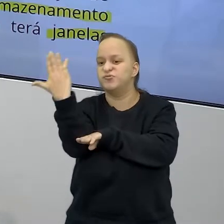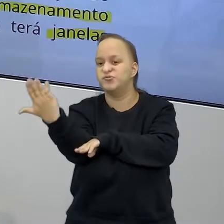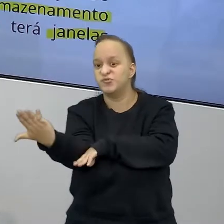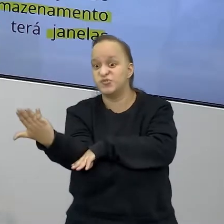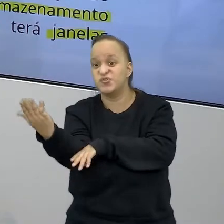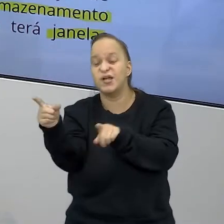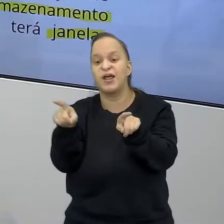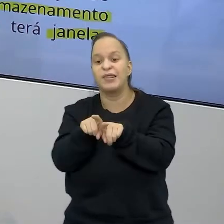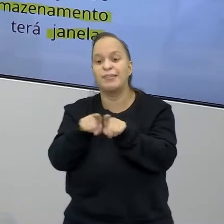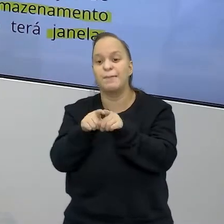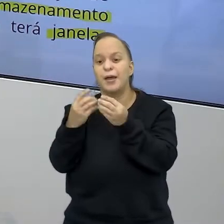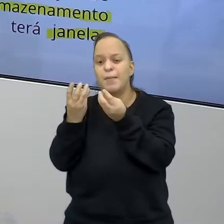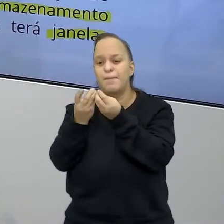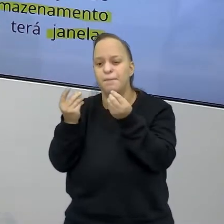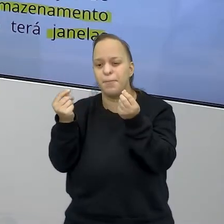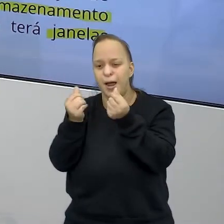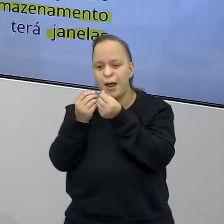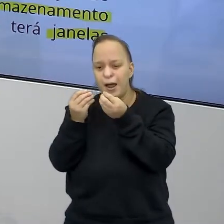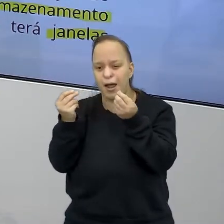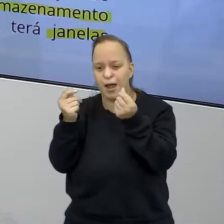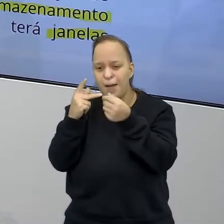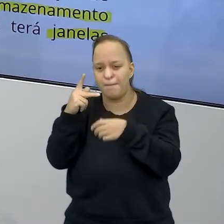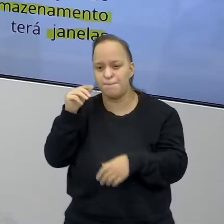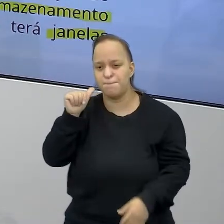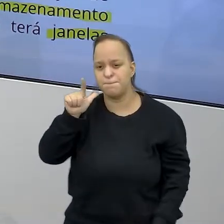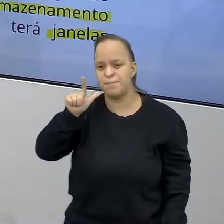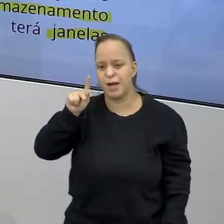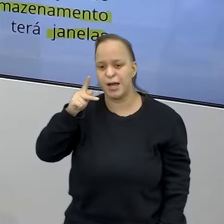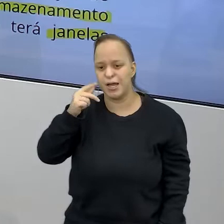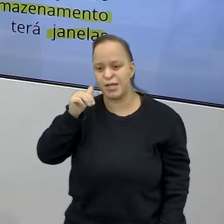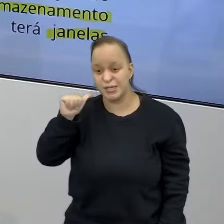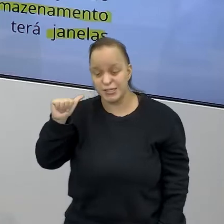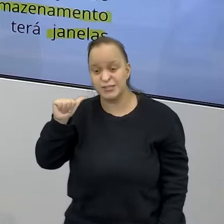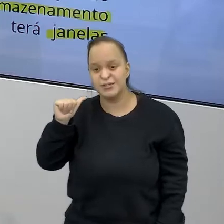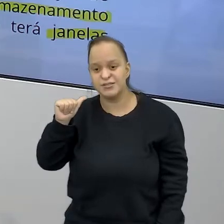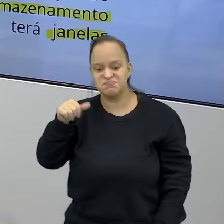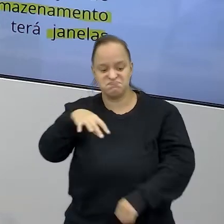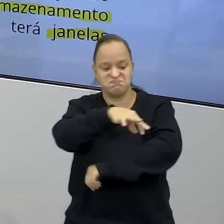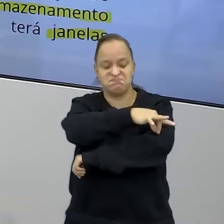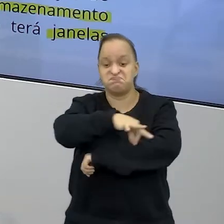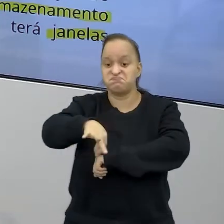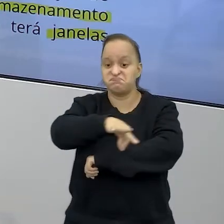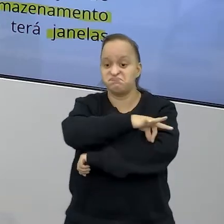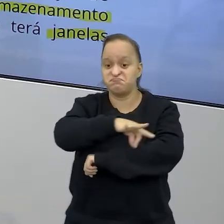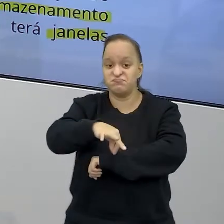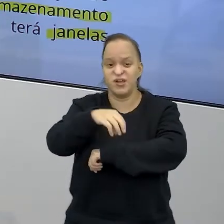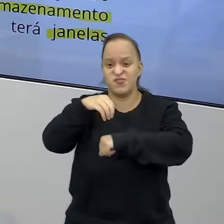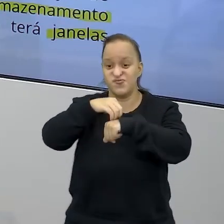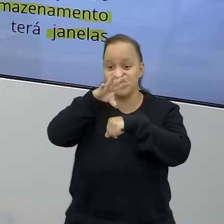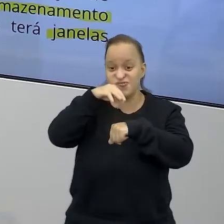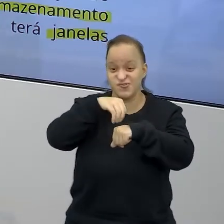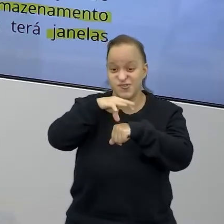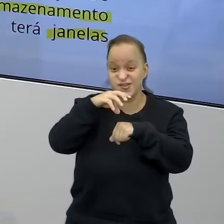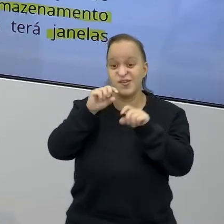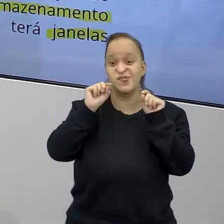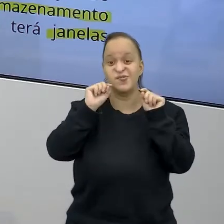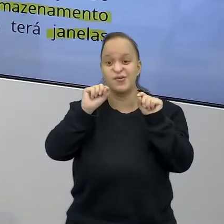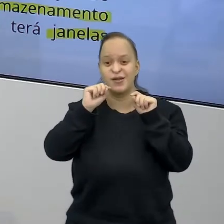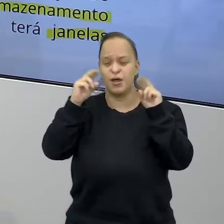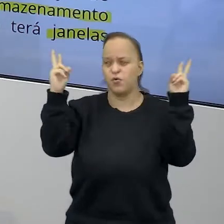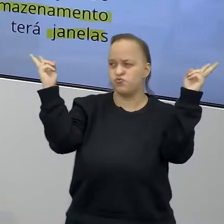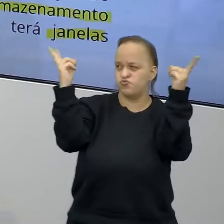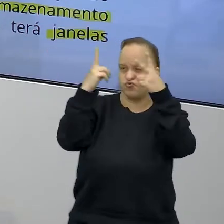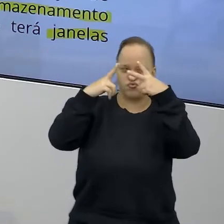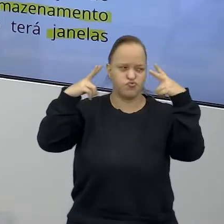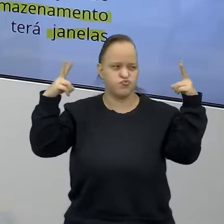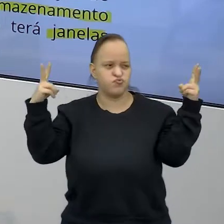né? Vocês também viram as dicas da arquiteta sobre ventilação, iluminação natural.